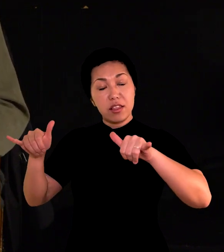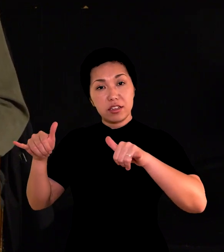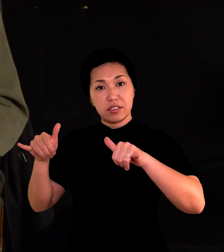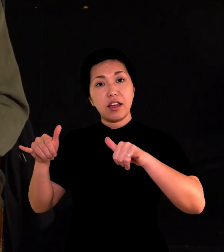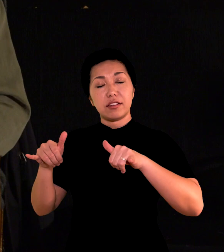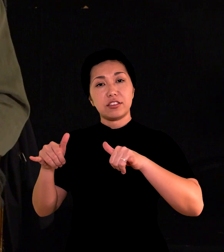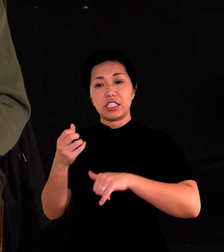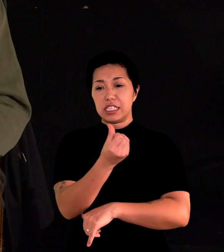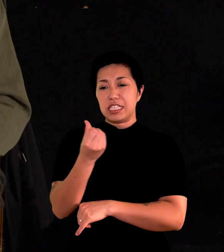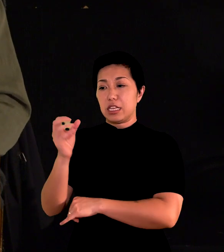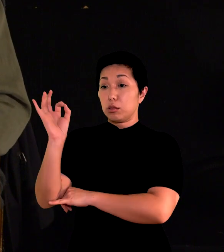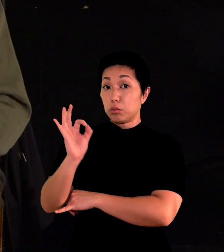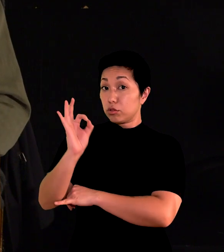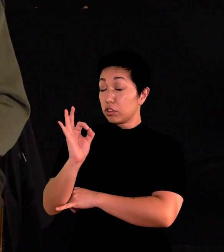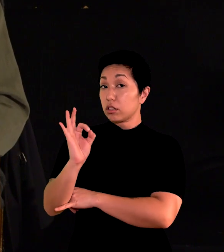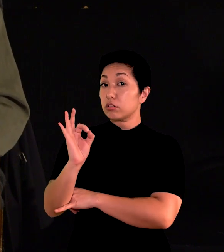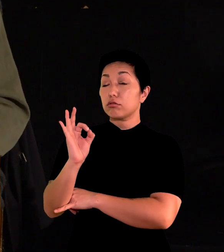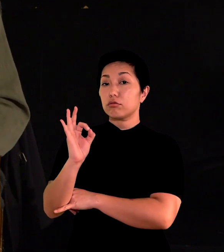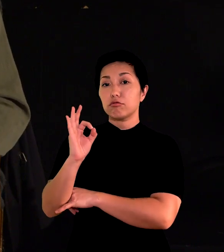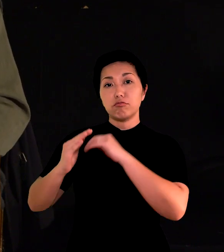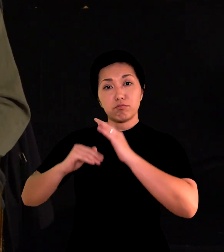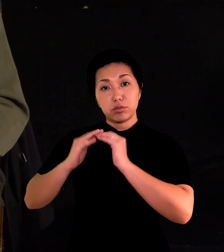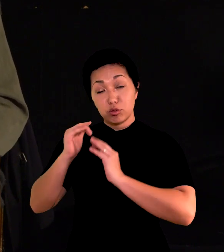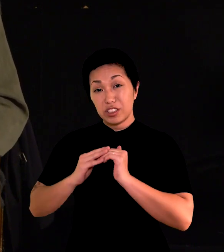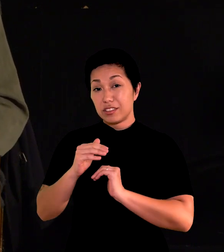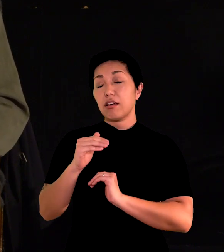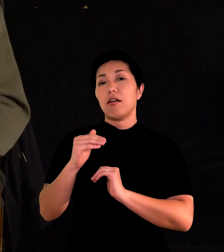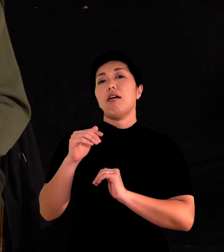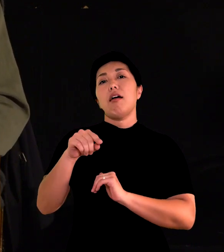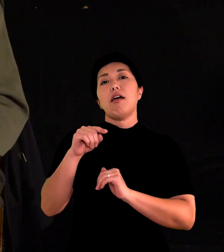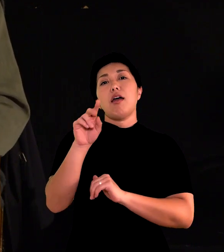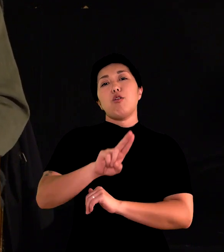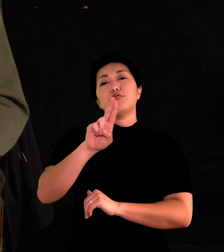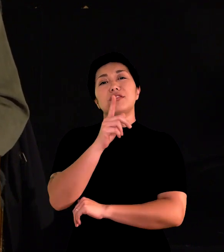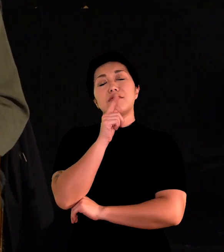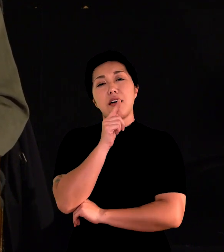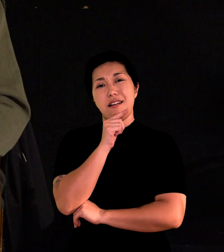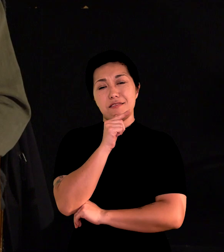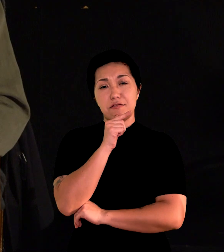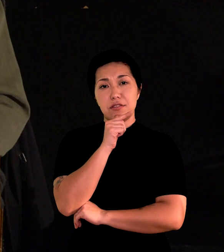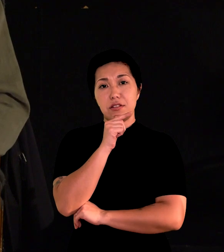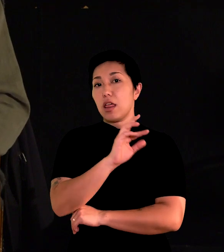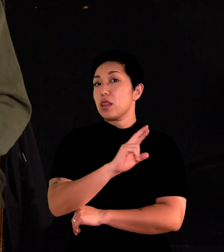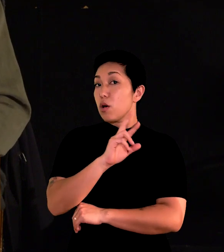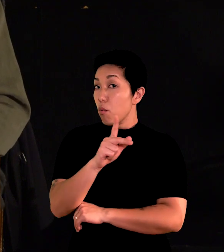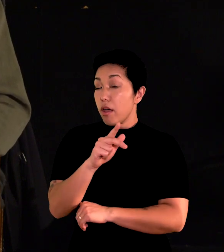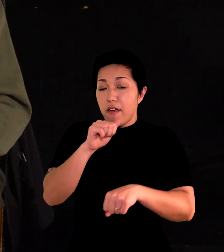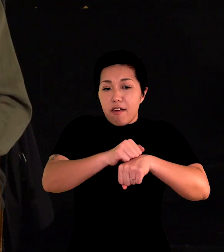qualquer forma, a eletricidade, 66% produzida pela água, né?